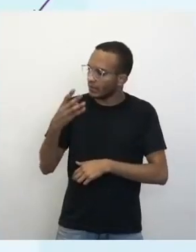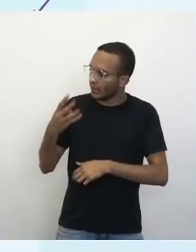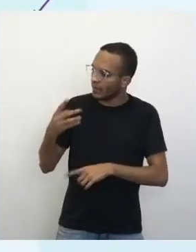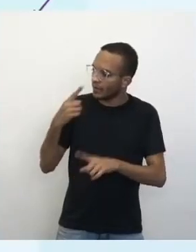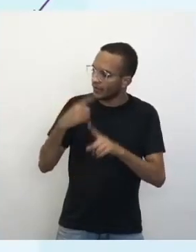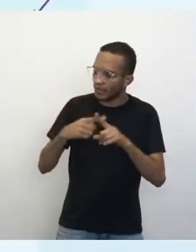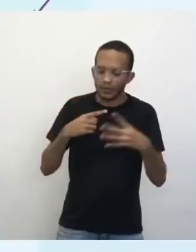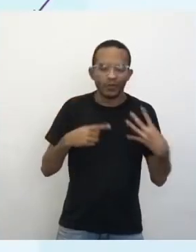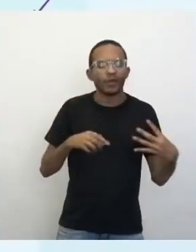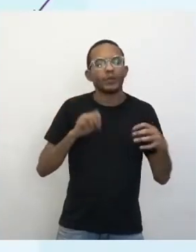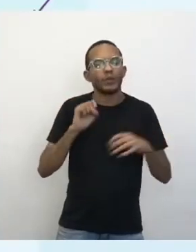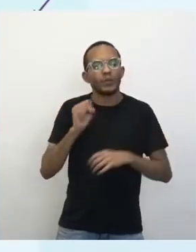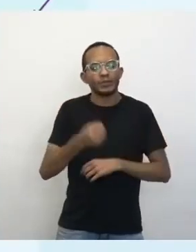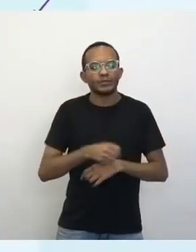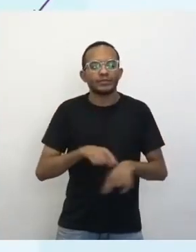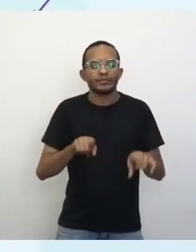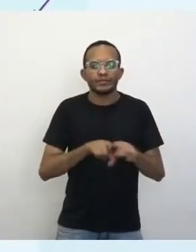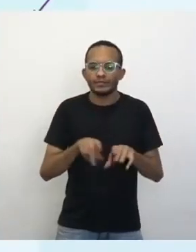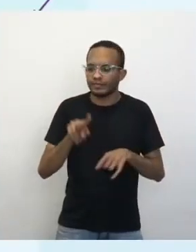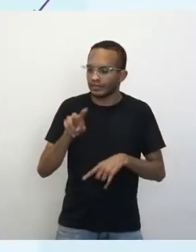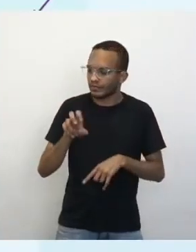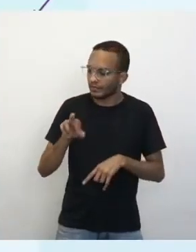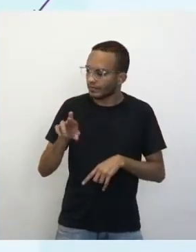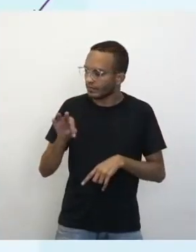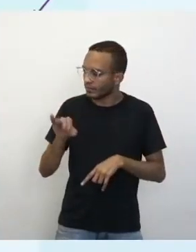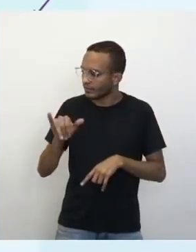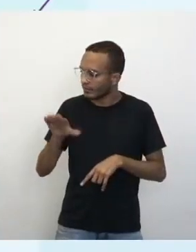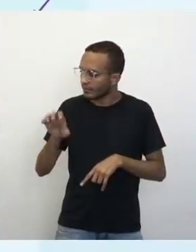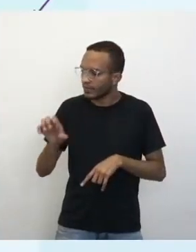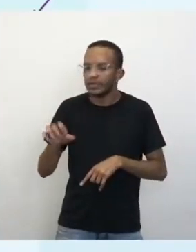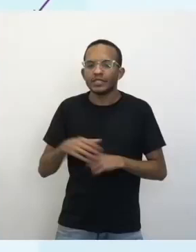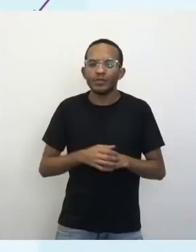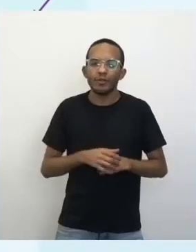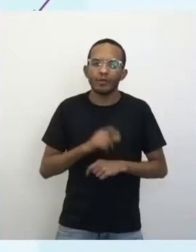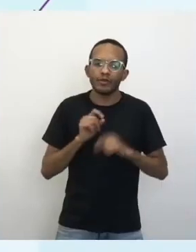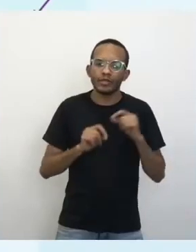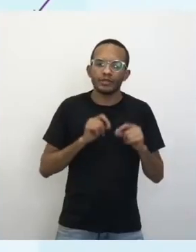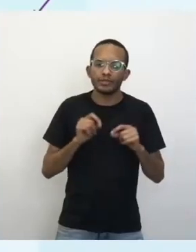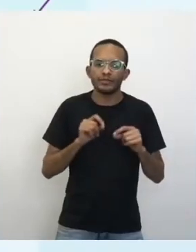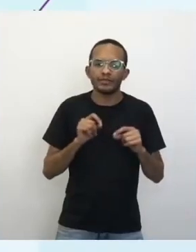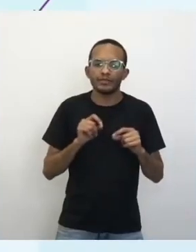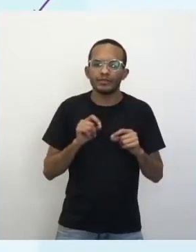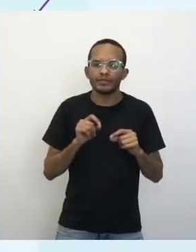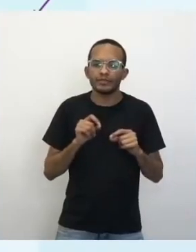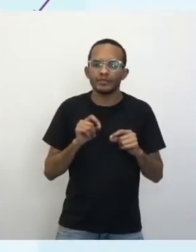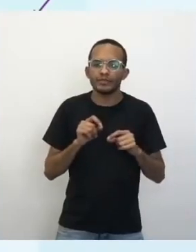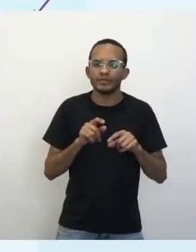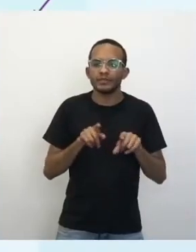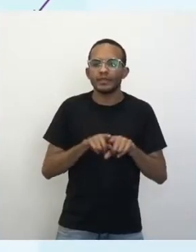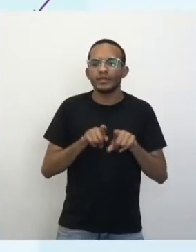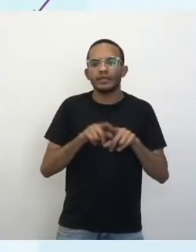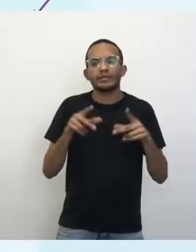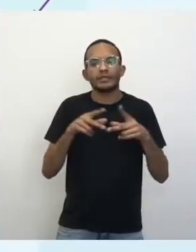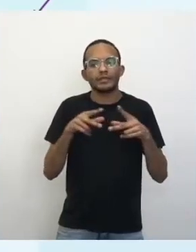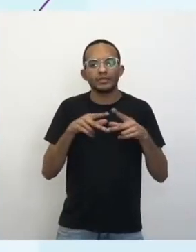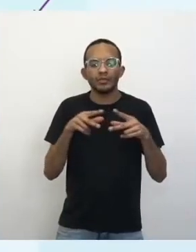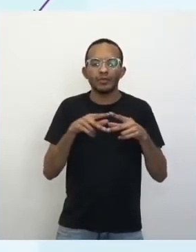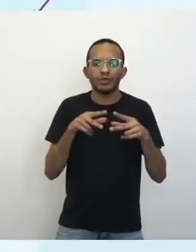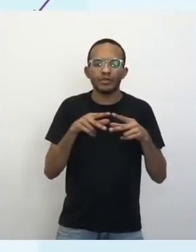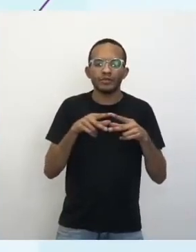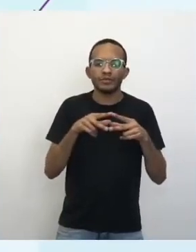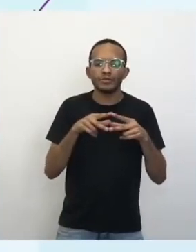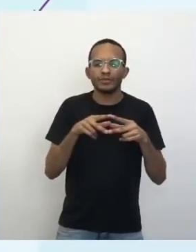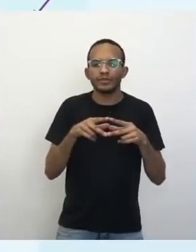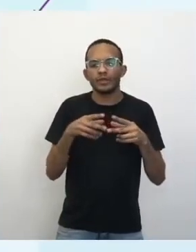8. Número de vértices. Então, eu tenho o vértice da pirâmide e mais 4